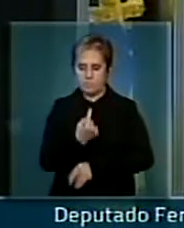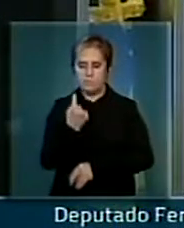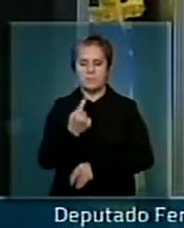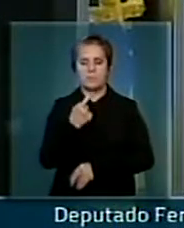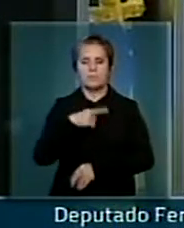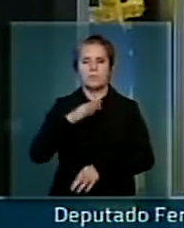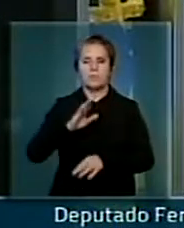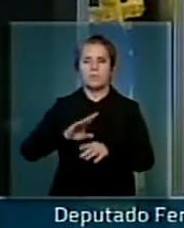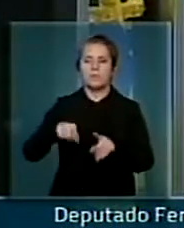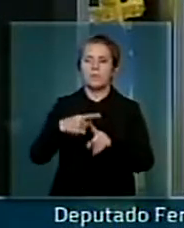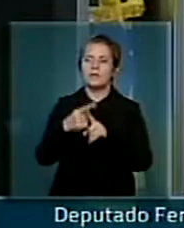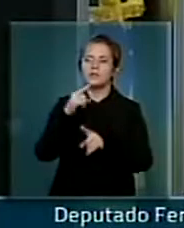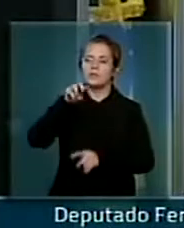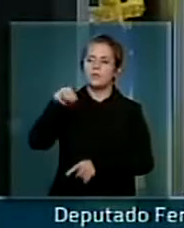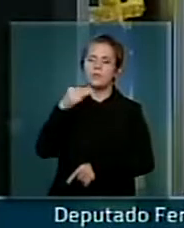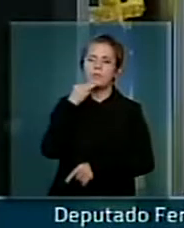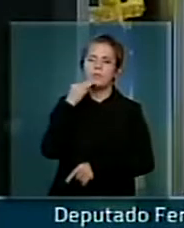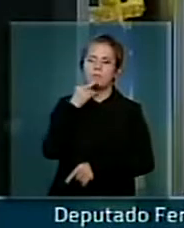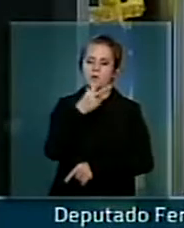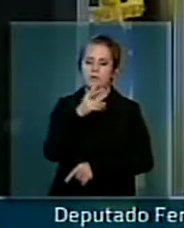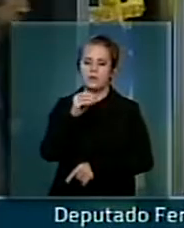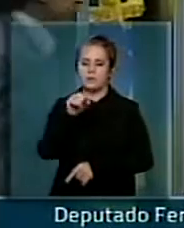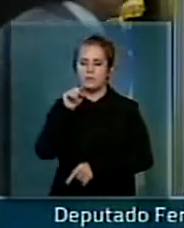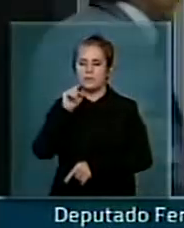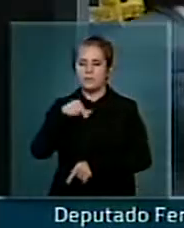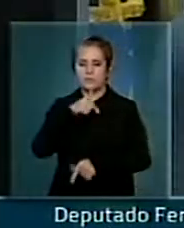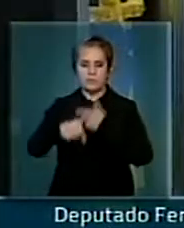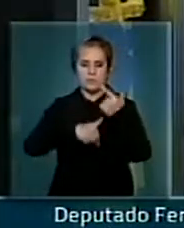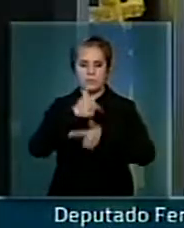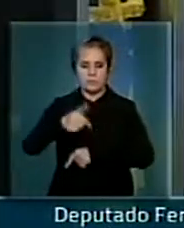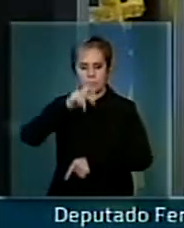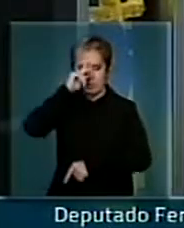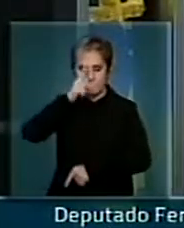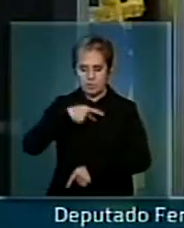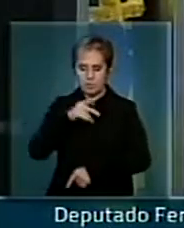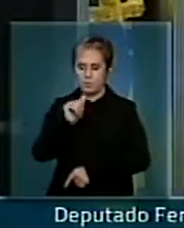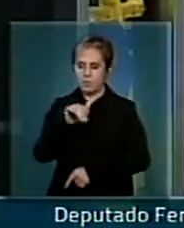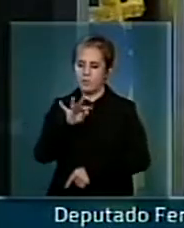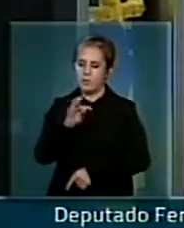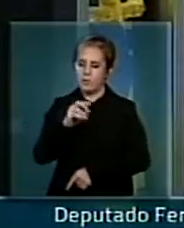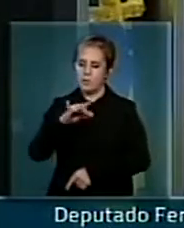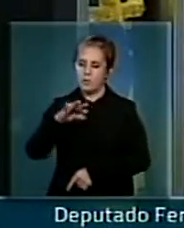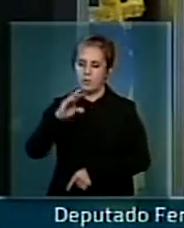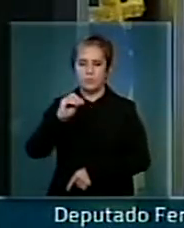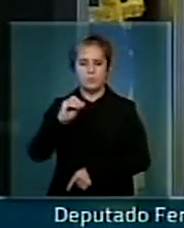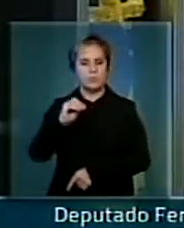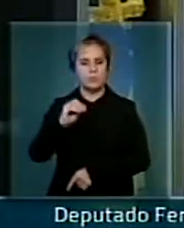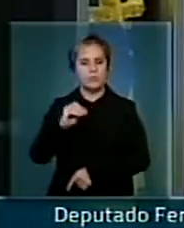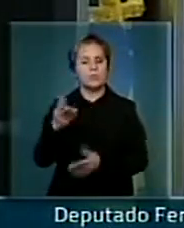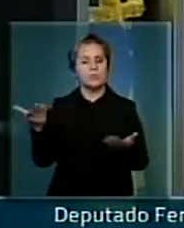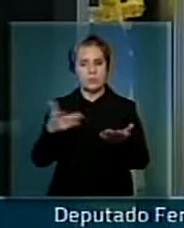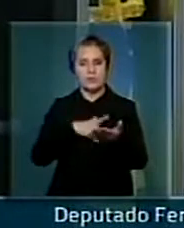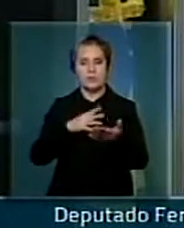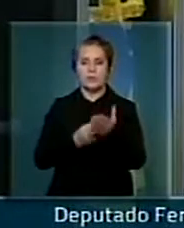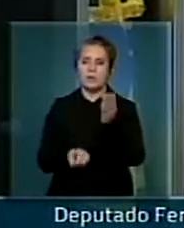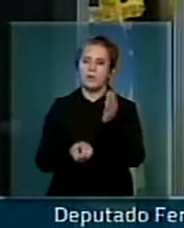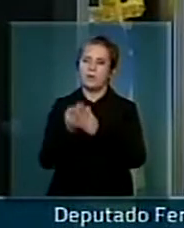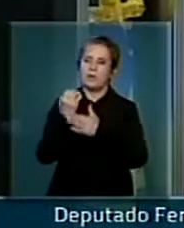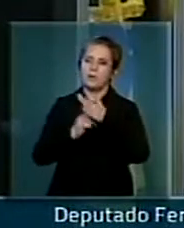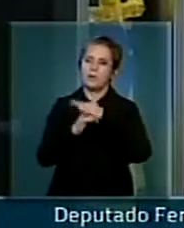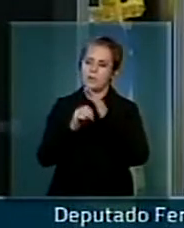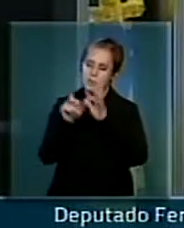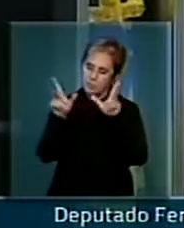de 1.200.000 trabalhadores autônomos que deixaram a informalidade e que estão incrementando de